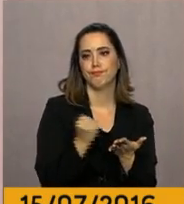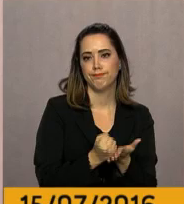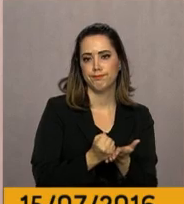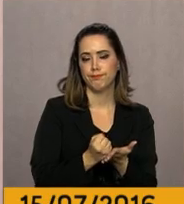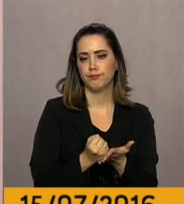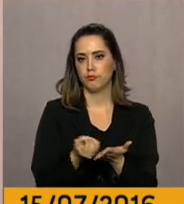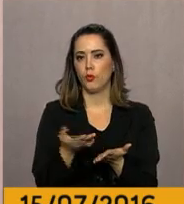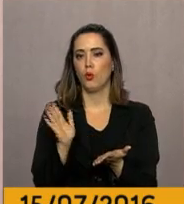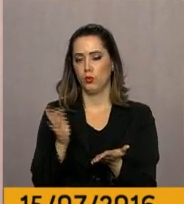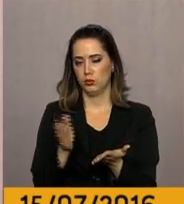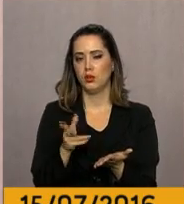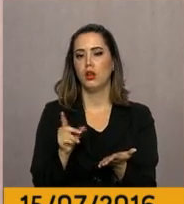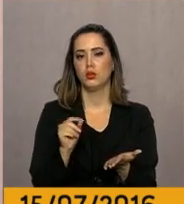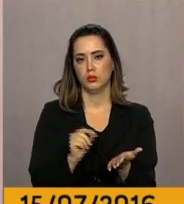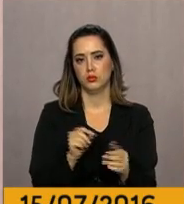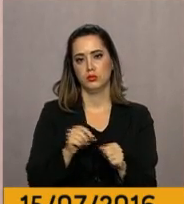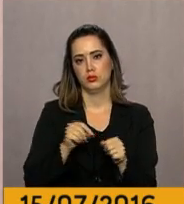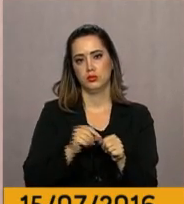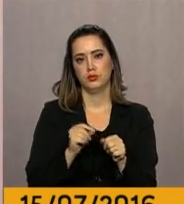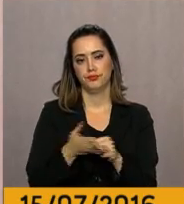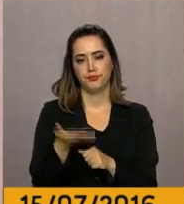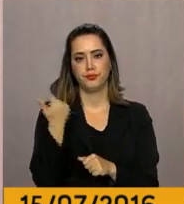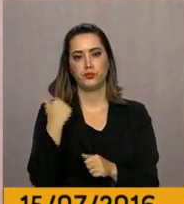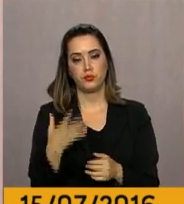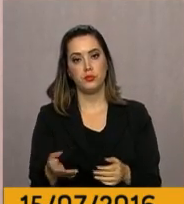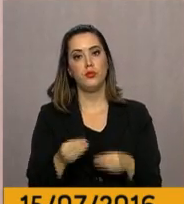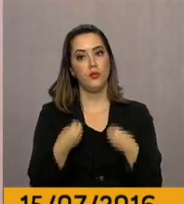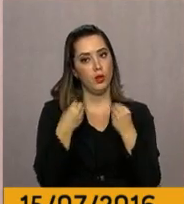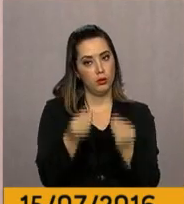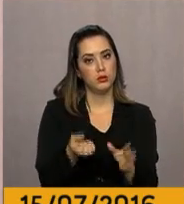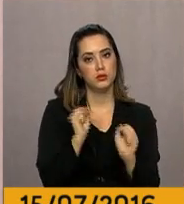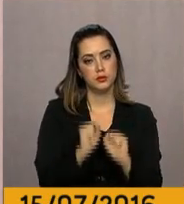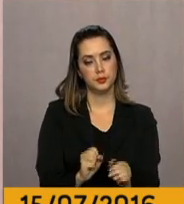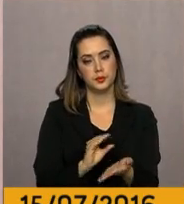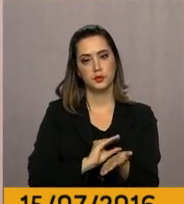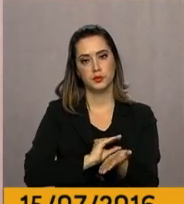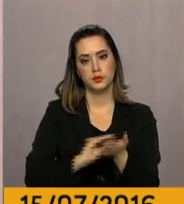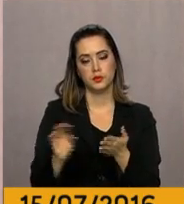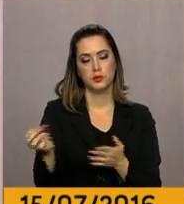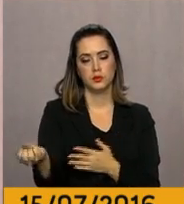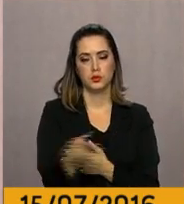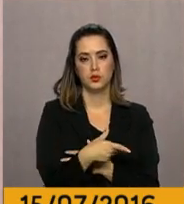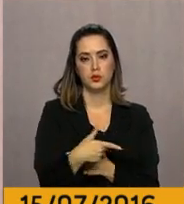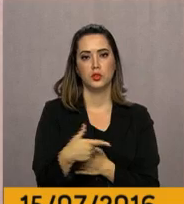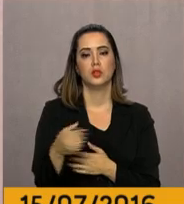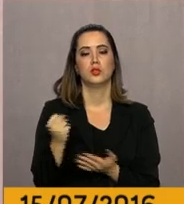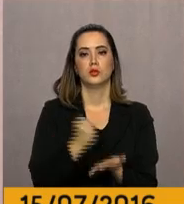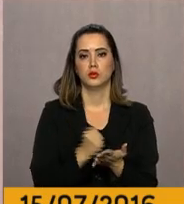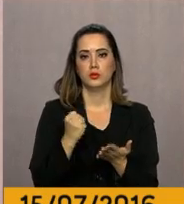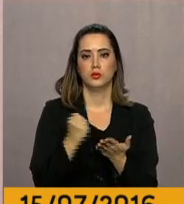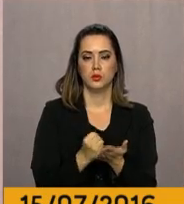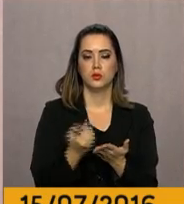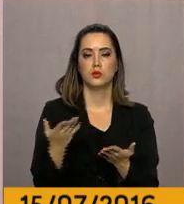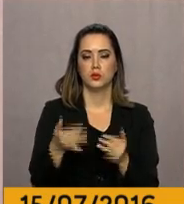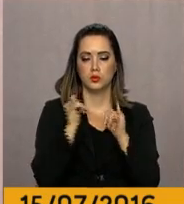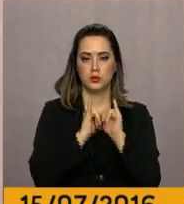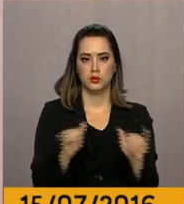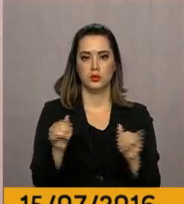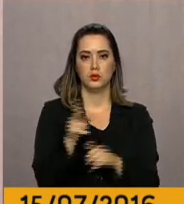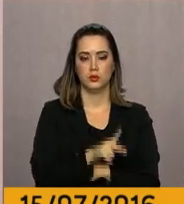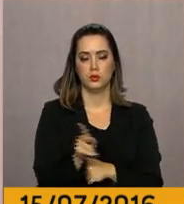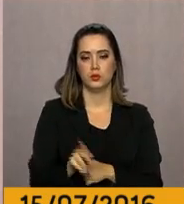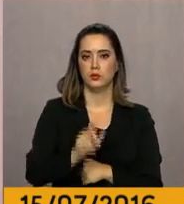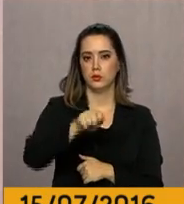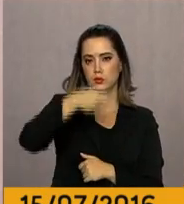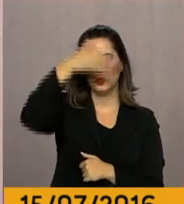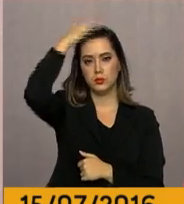os 75 mil novos contratos que foram anunciados recentemente pelo presidente Michel Temer, como eu já